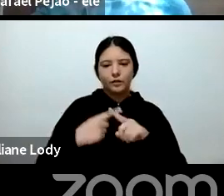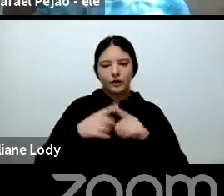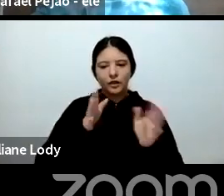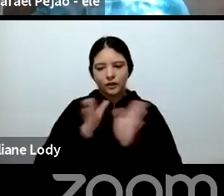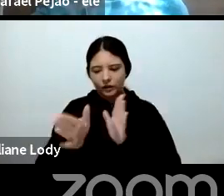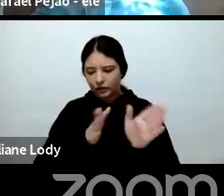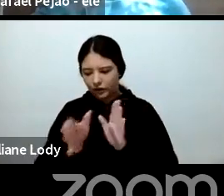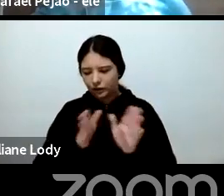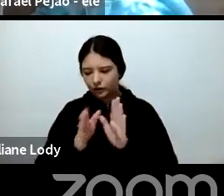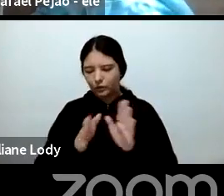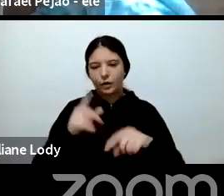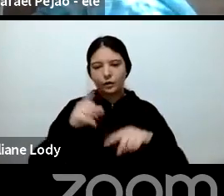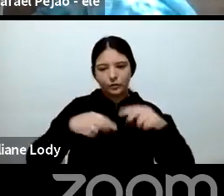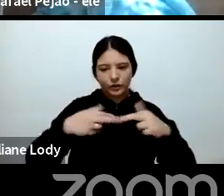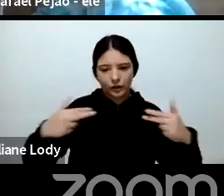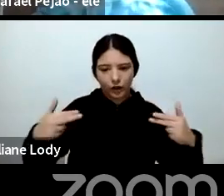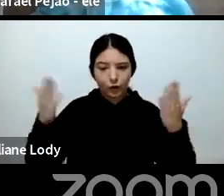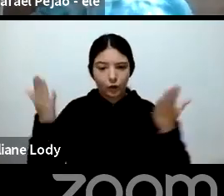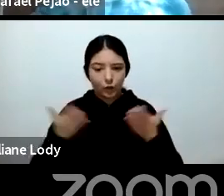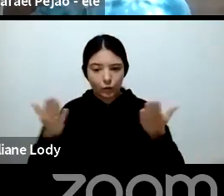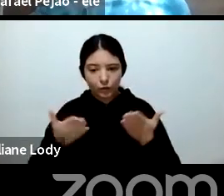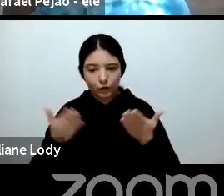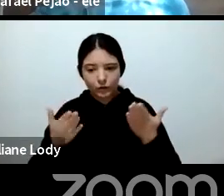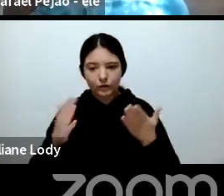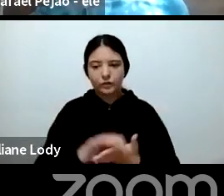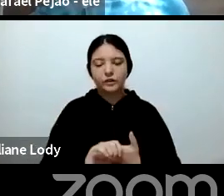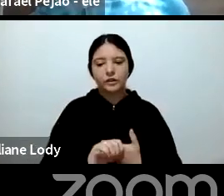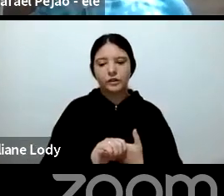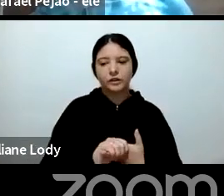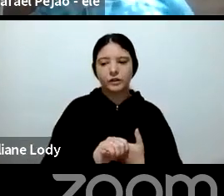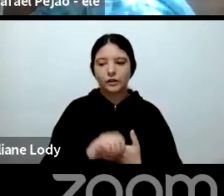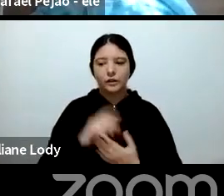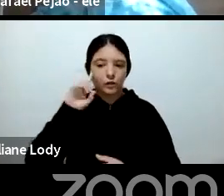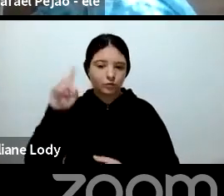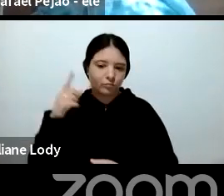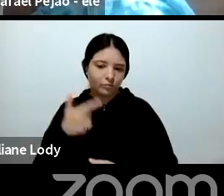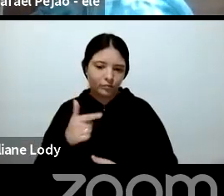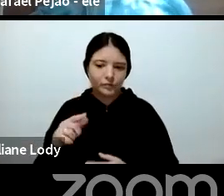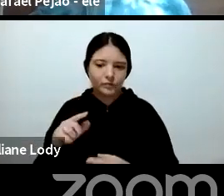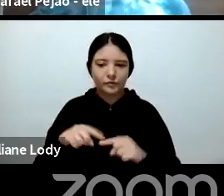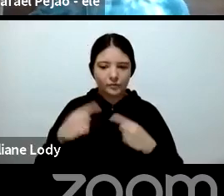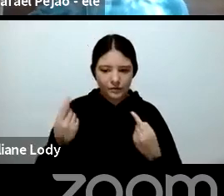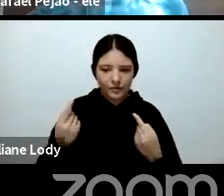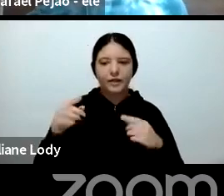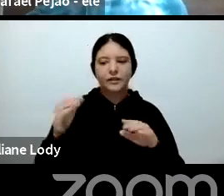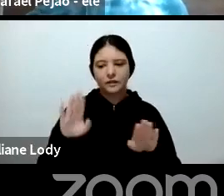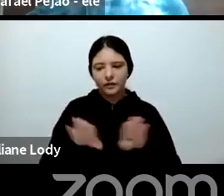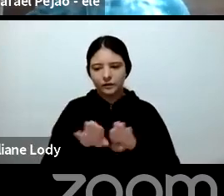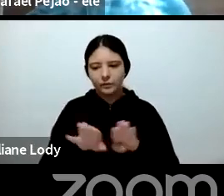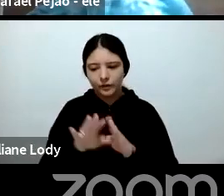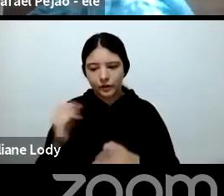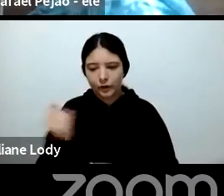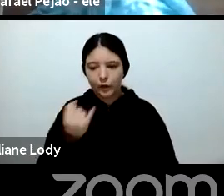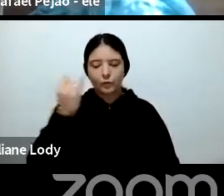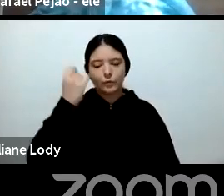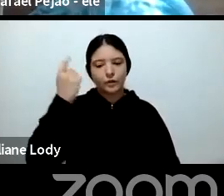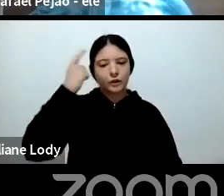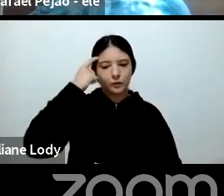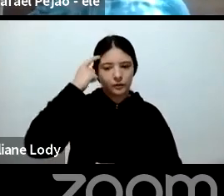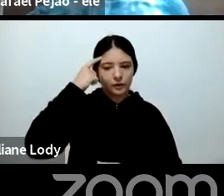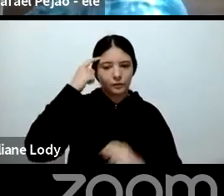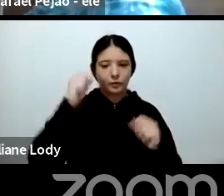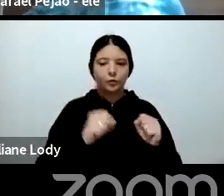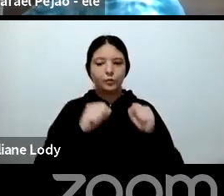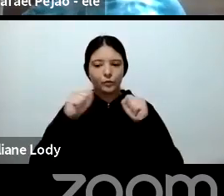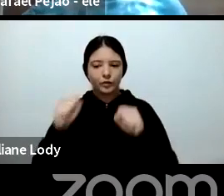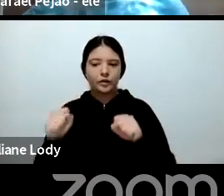materiais. Hoje em dia, isso não é mais uma questão, né? Então, mas ao mesmo tempo é importante esse poder pensar, né, de